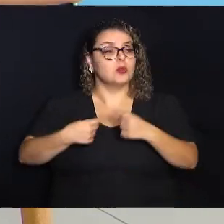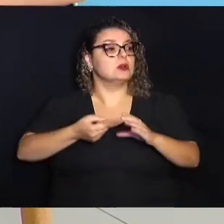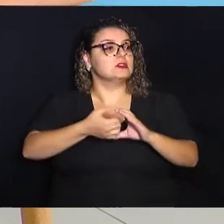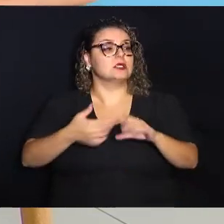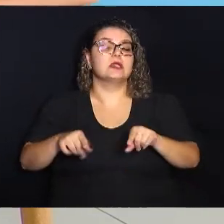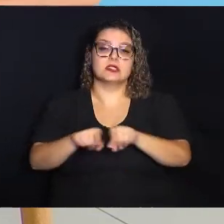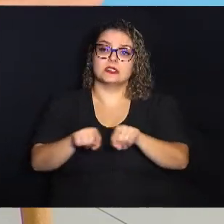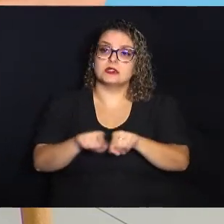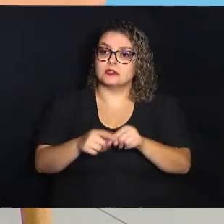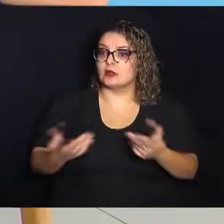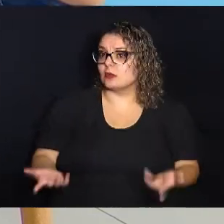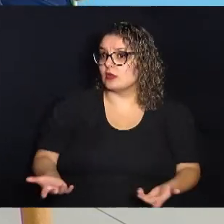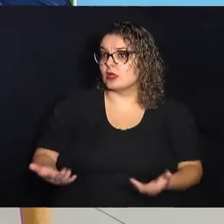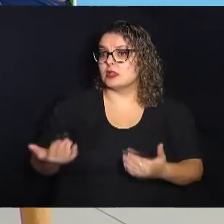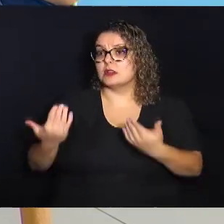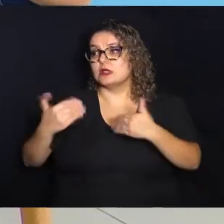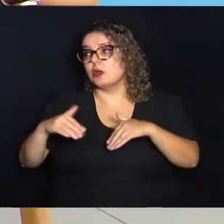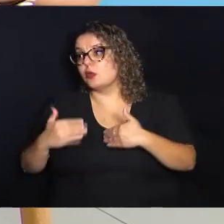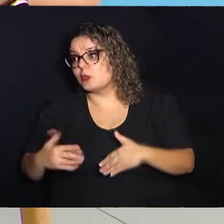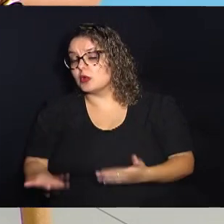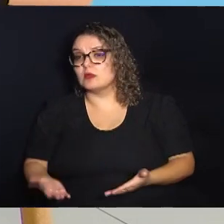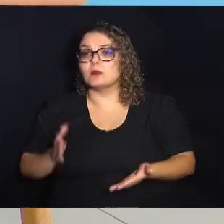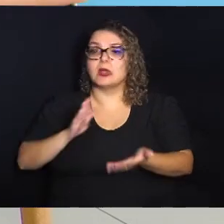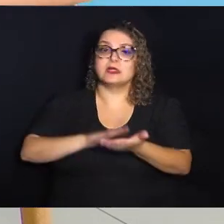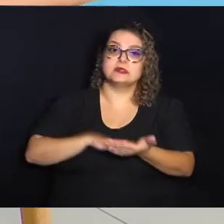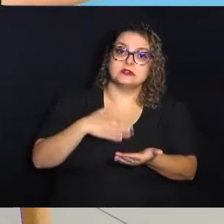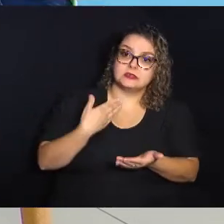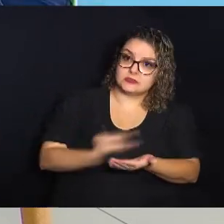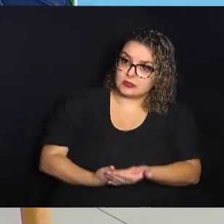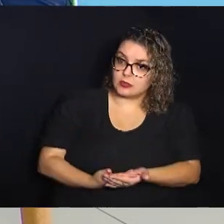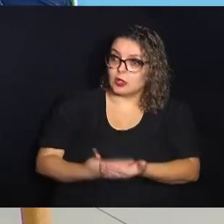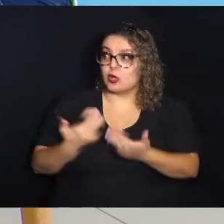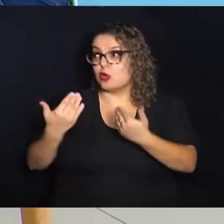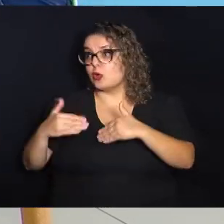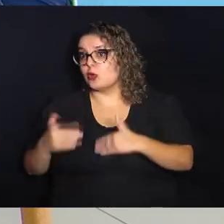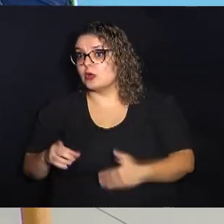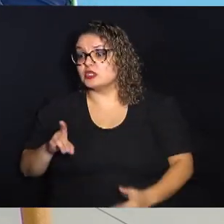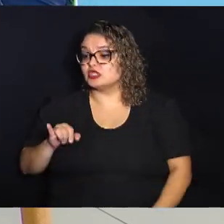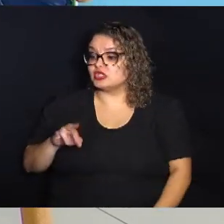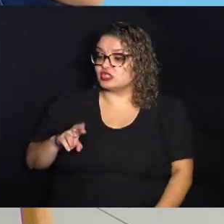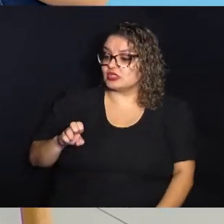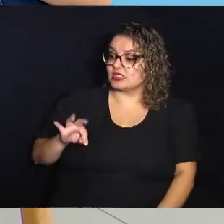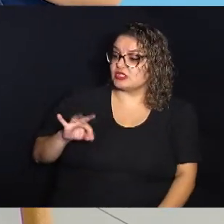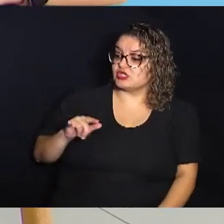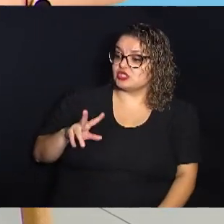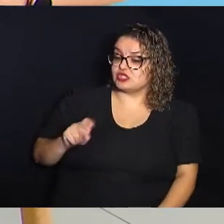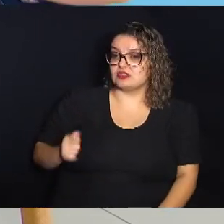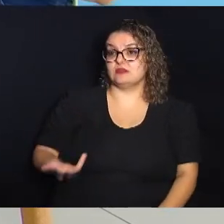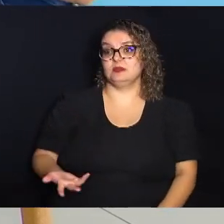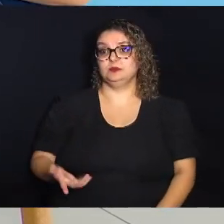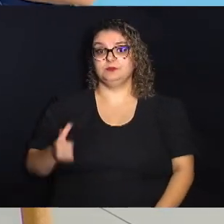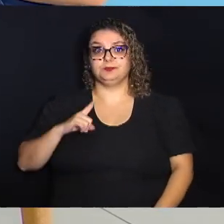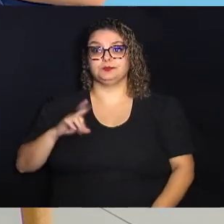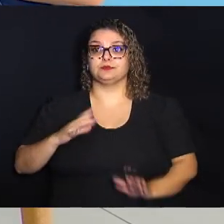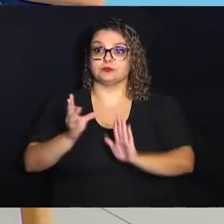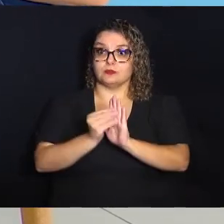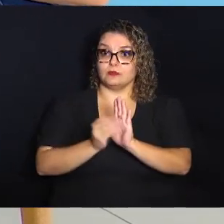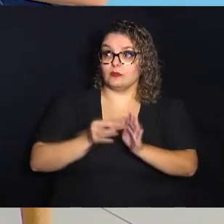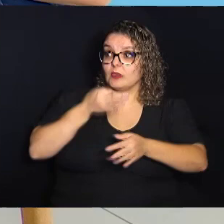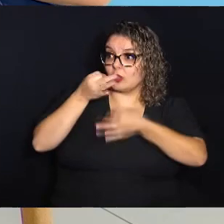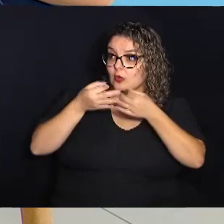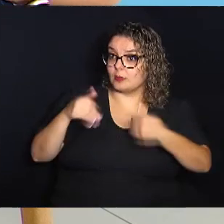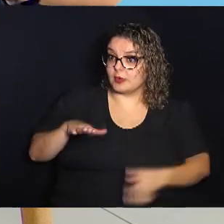características também, então provas que são mais interpretativas, provas que são mais diretivas, provas que têm um conteúdo mais